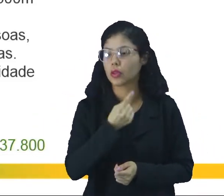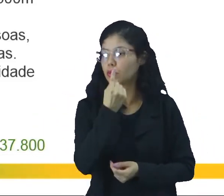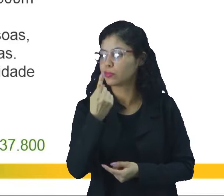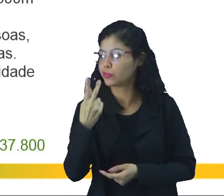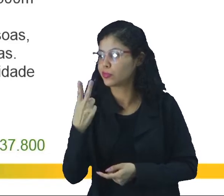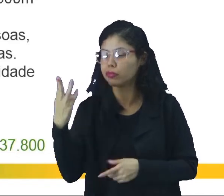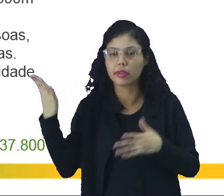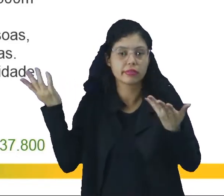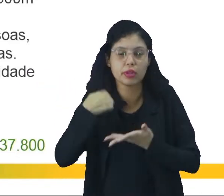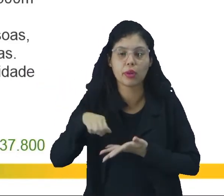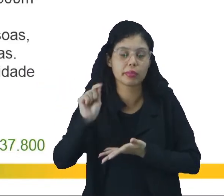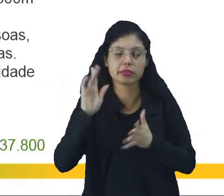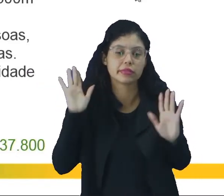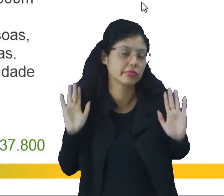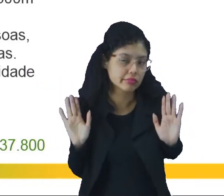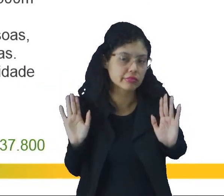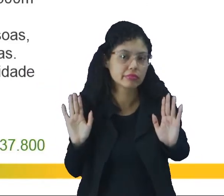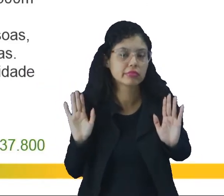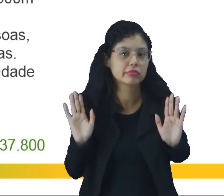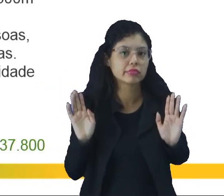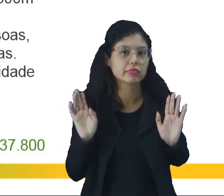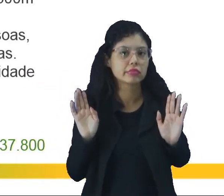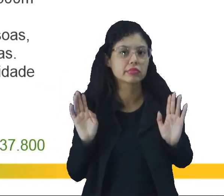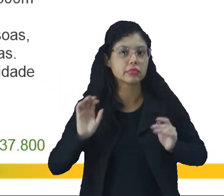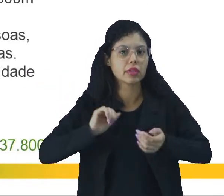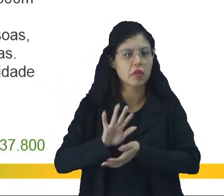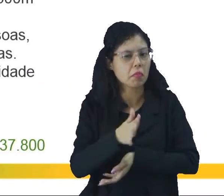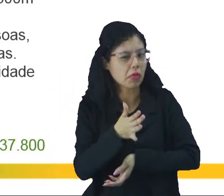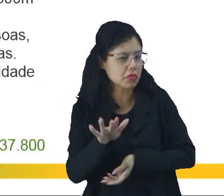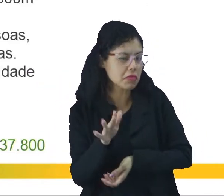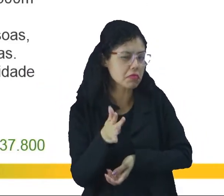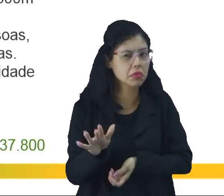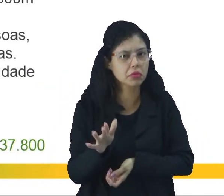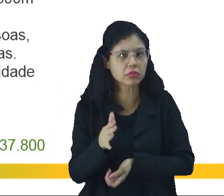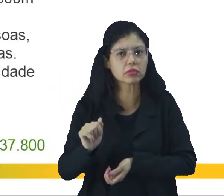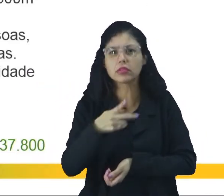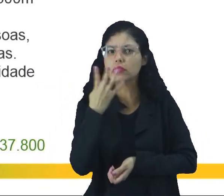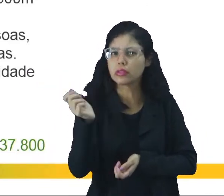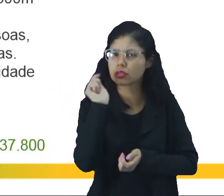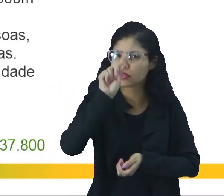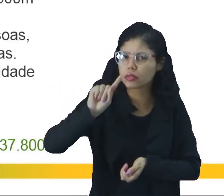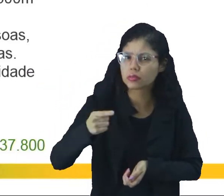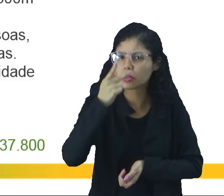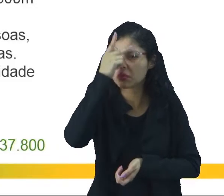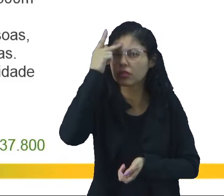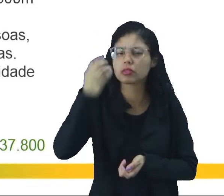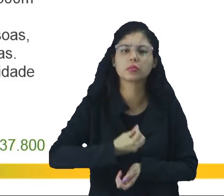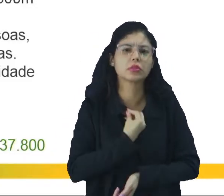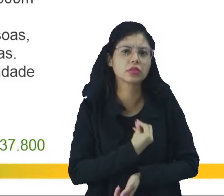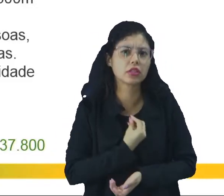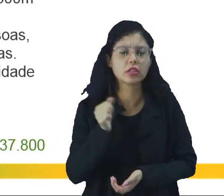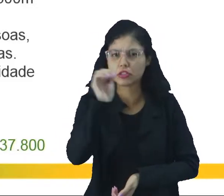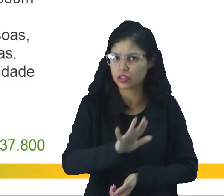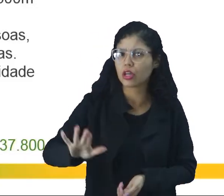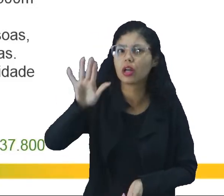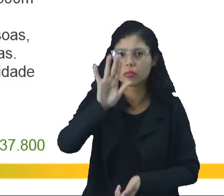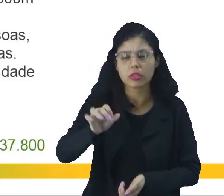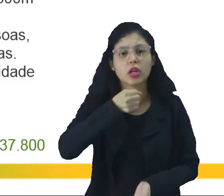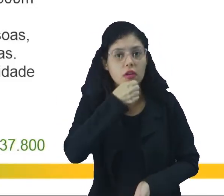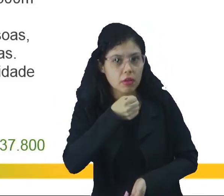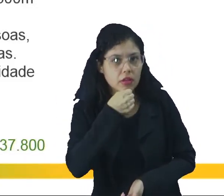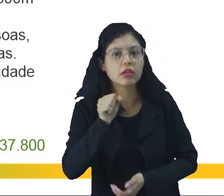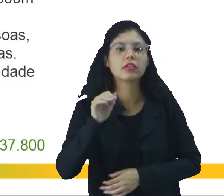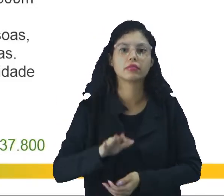por uma. Você já ouviu aquela questão? Estava em média, quantas mil pessoas estavam presentes? Geralmente nas